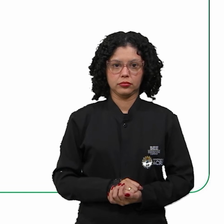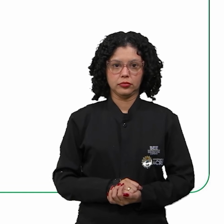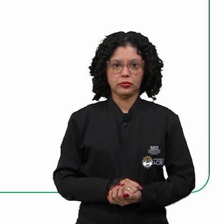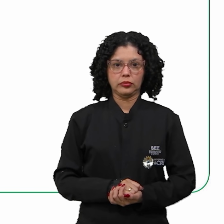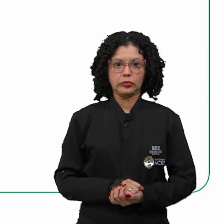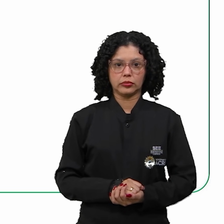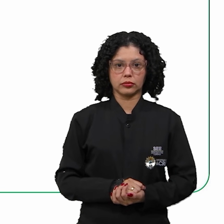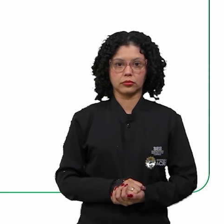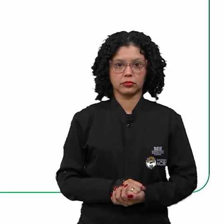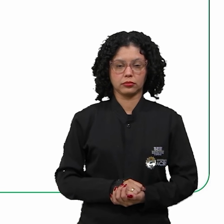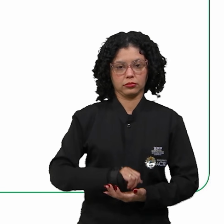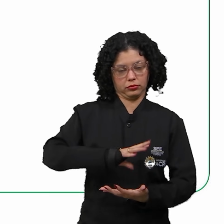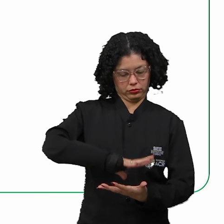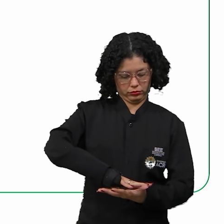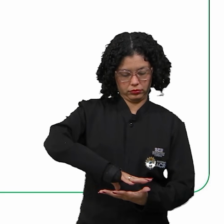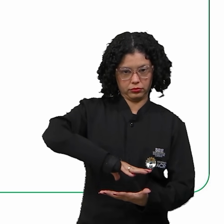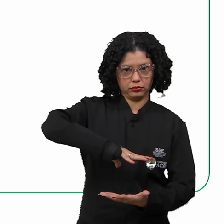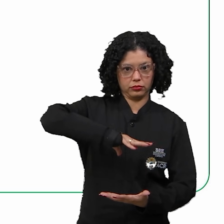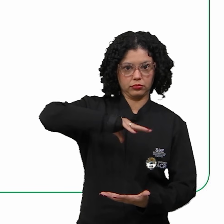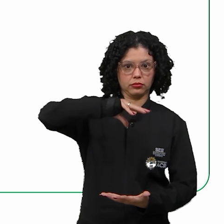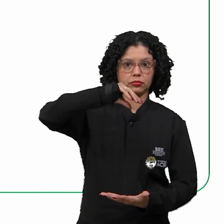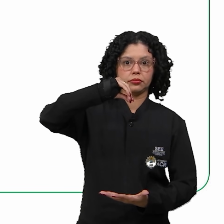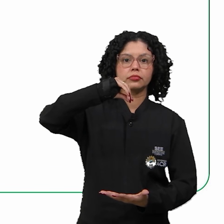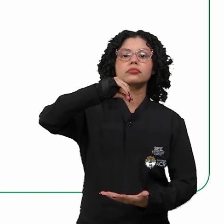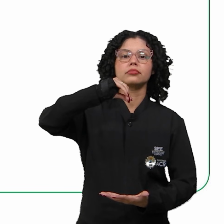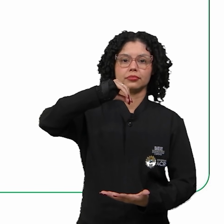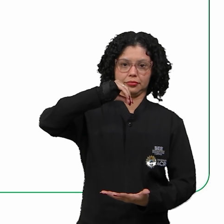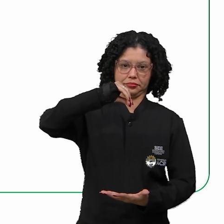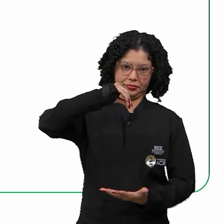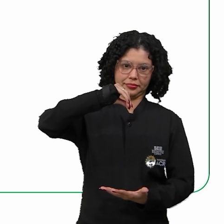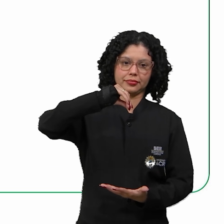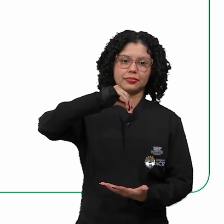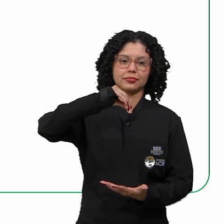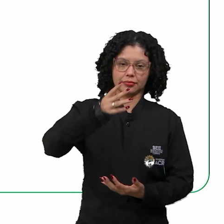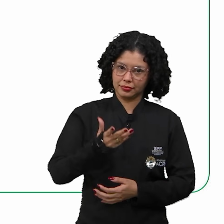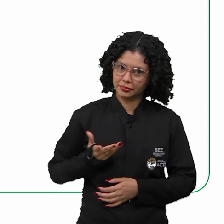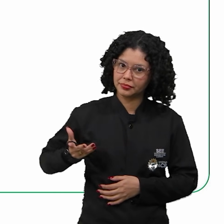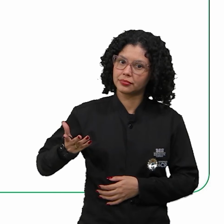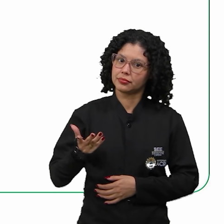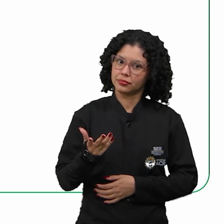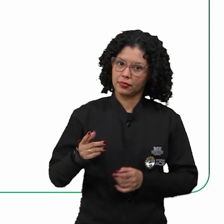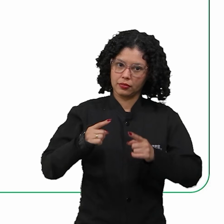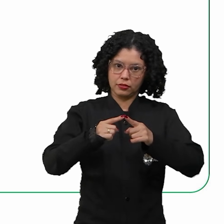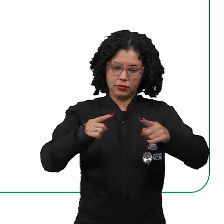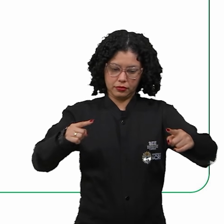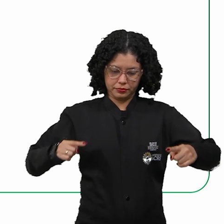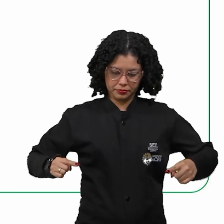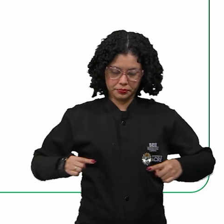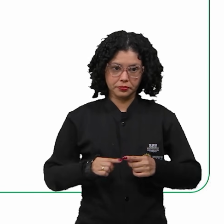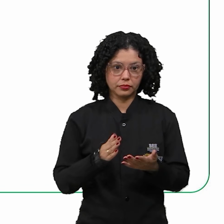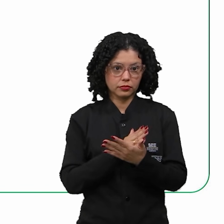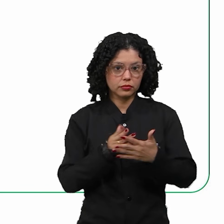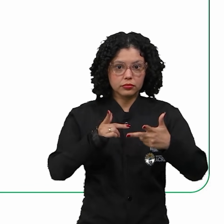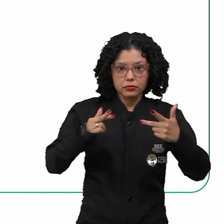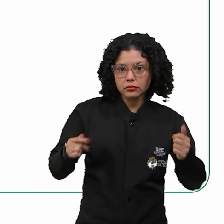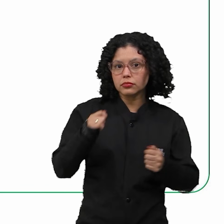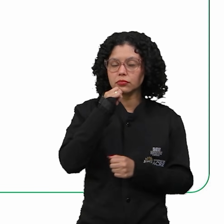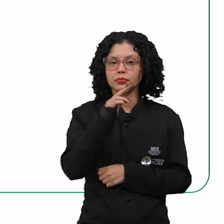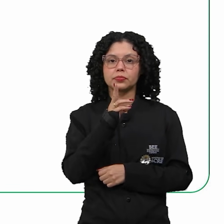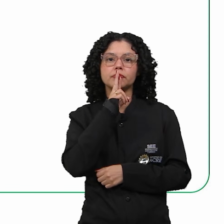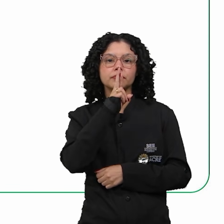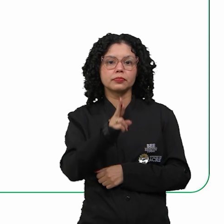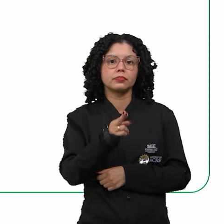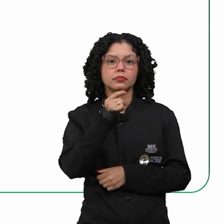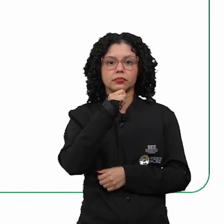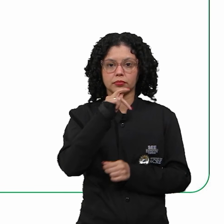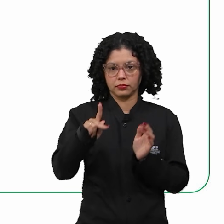Essa pirâmide, como o próprio nome já diz, é uma pirâmide de base quadrangular. Então, alguns objetos já recebem o seu